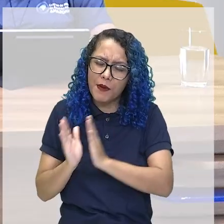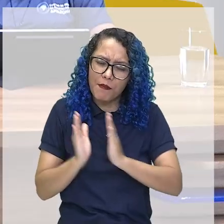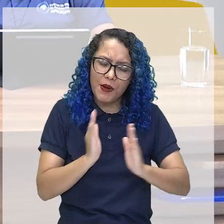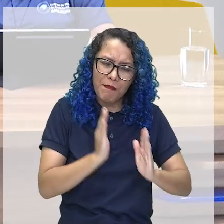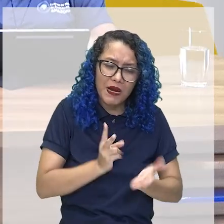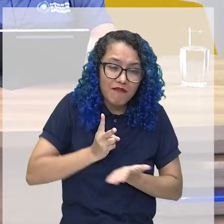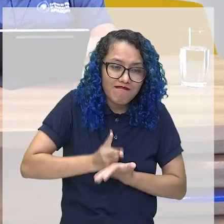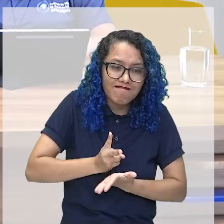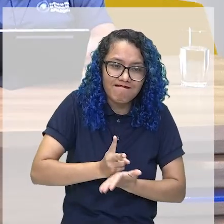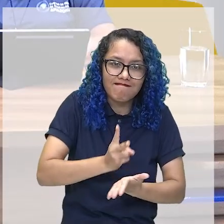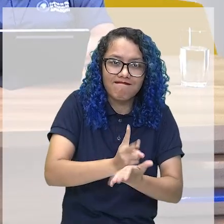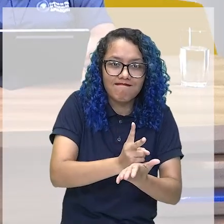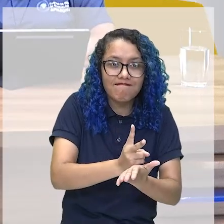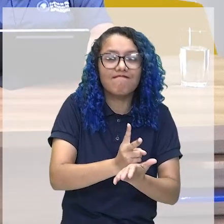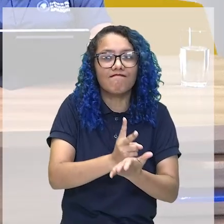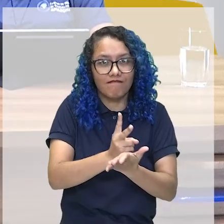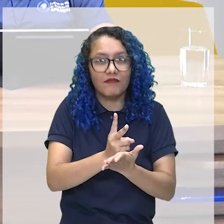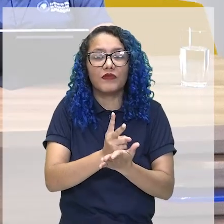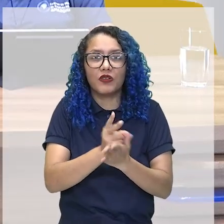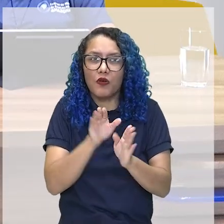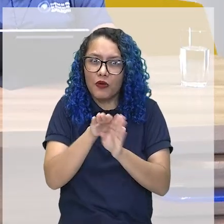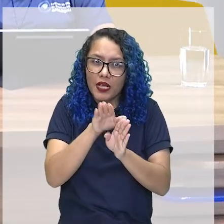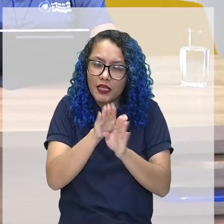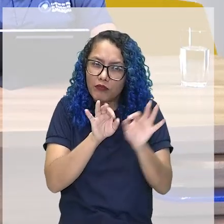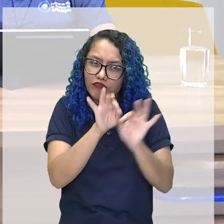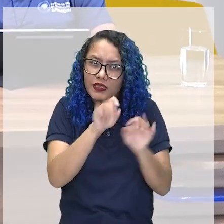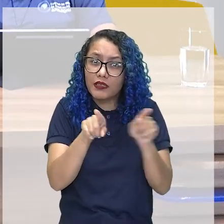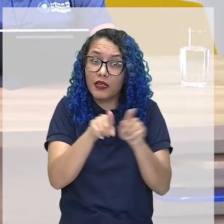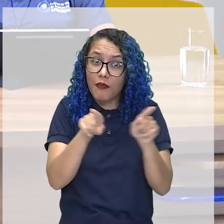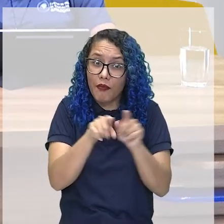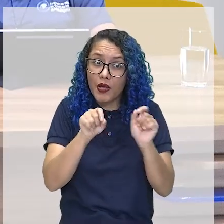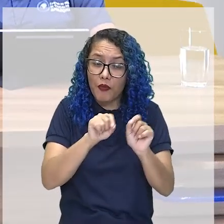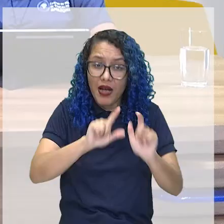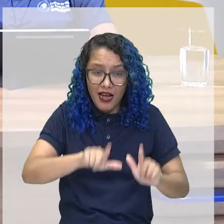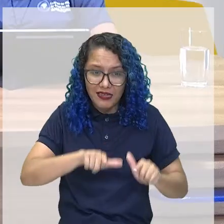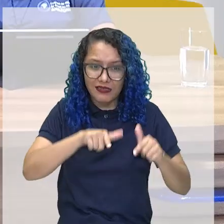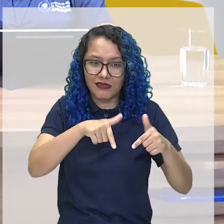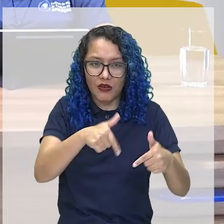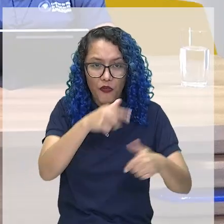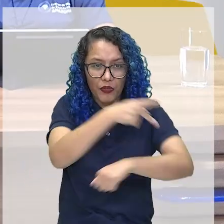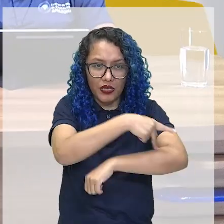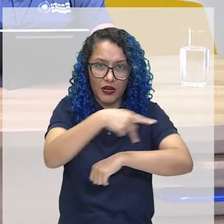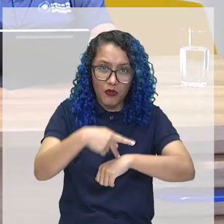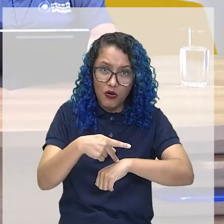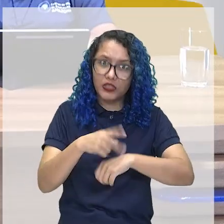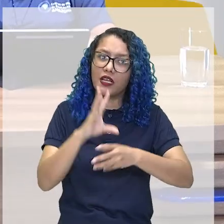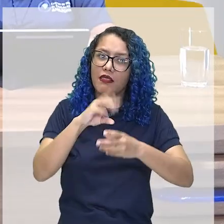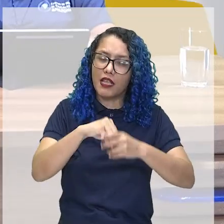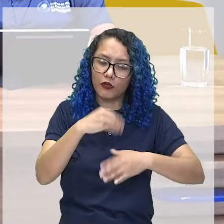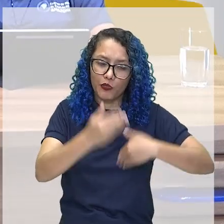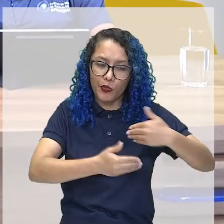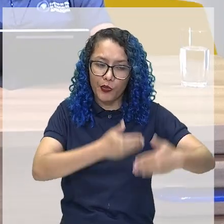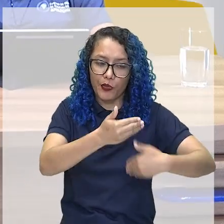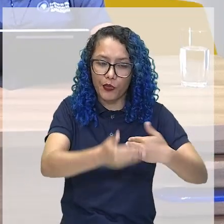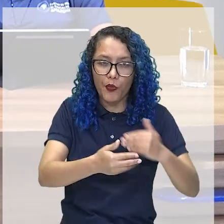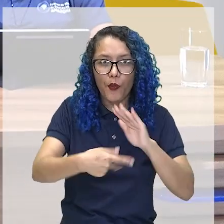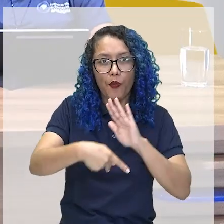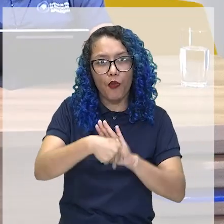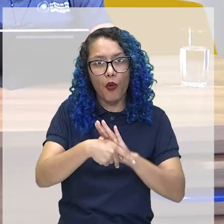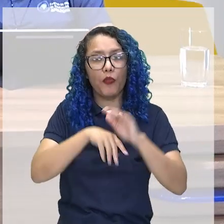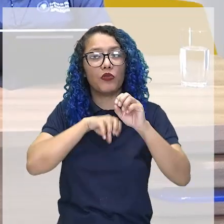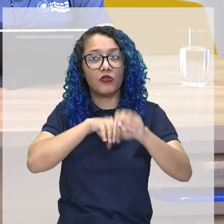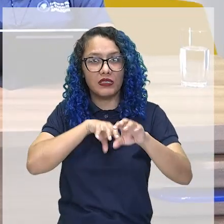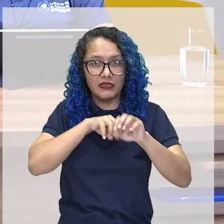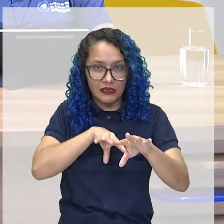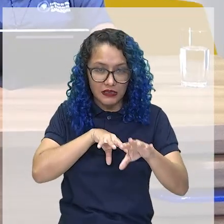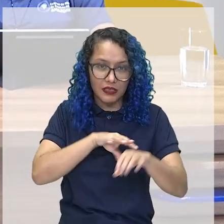orienta o planejamento e permite intervenções pedagógicas ao longo do percurso. No ensino presencial com mediação